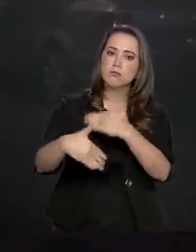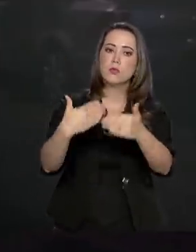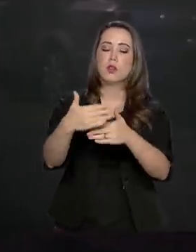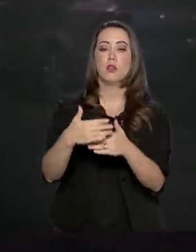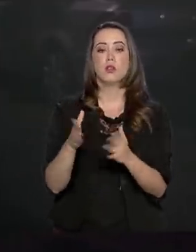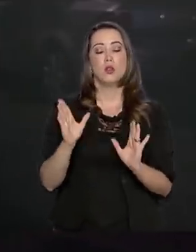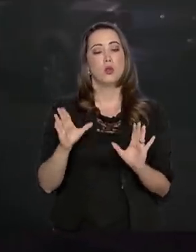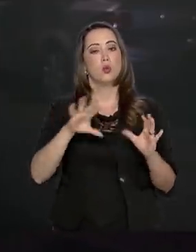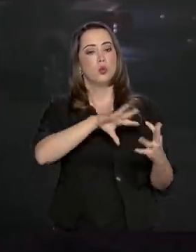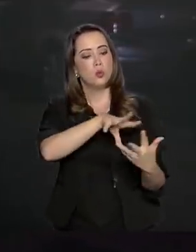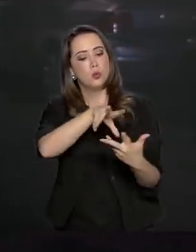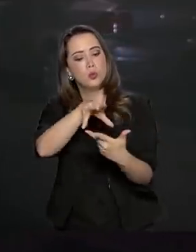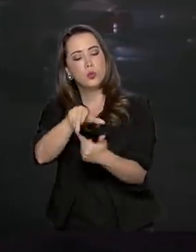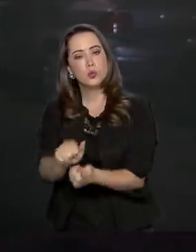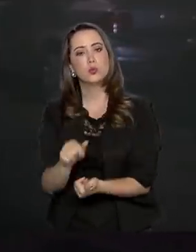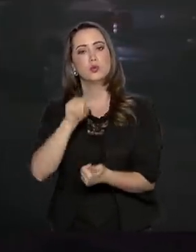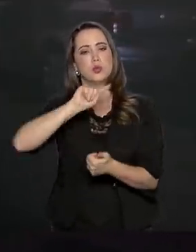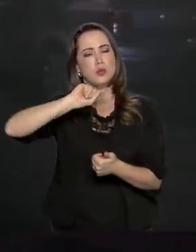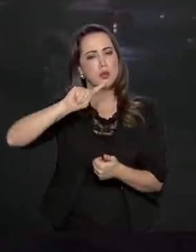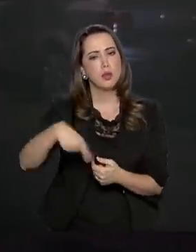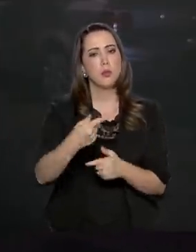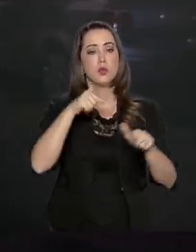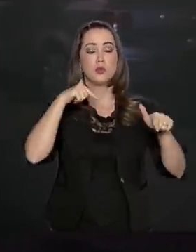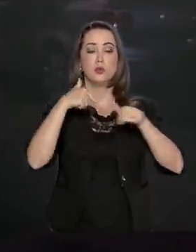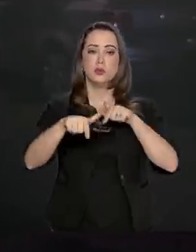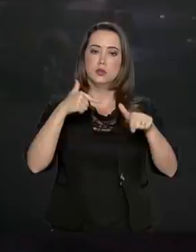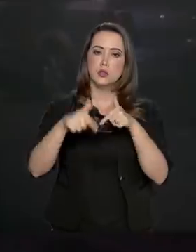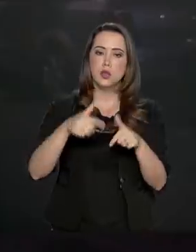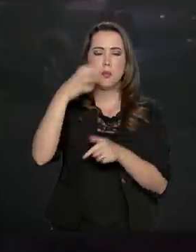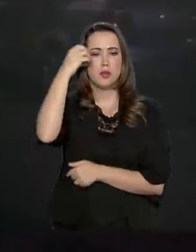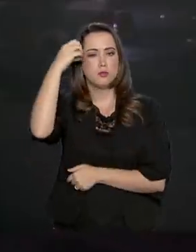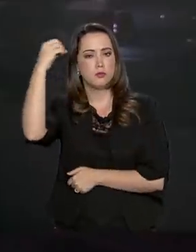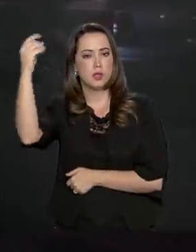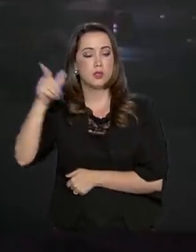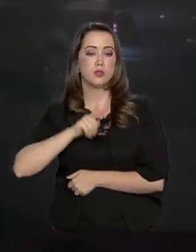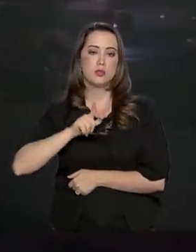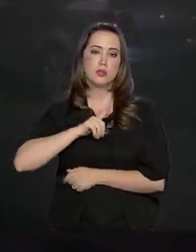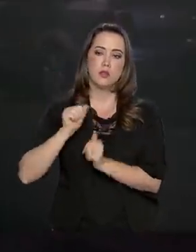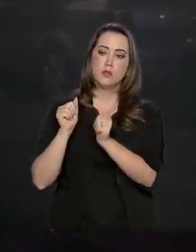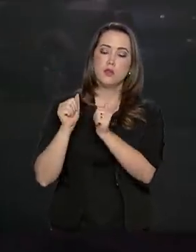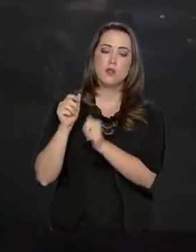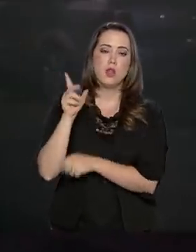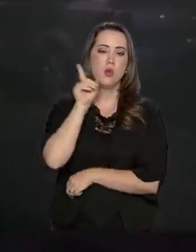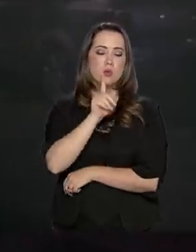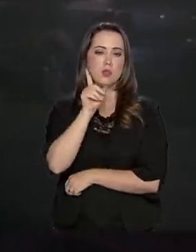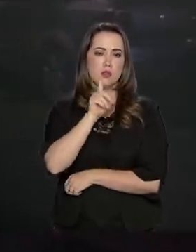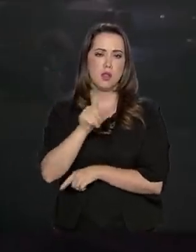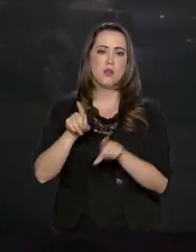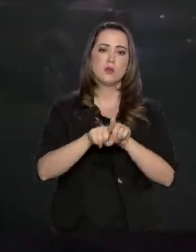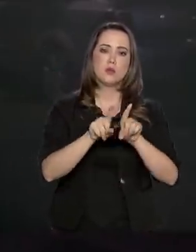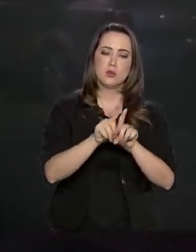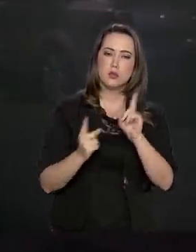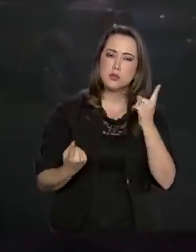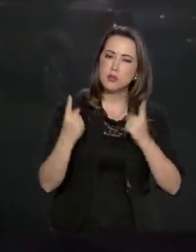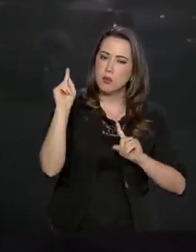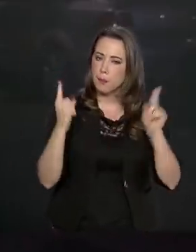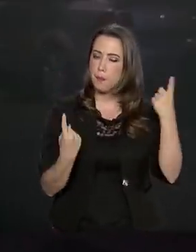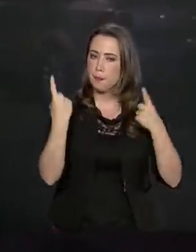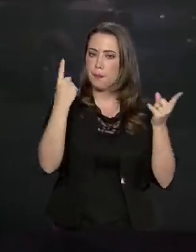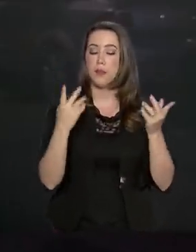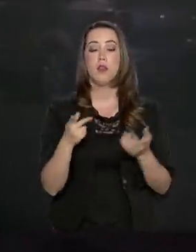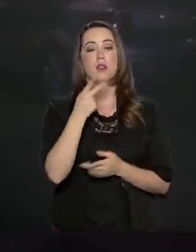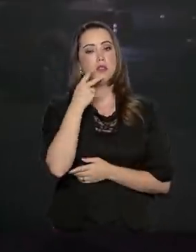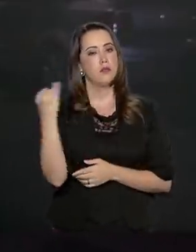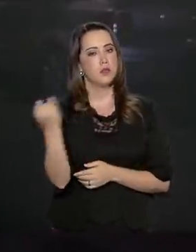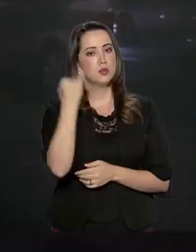no cenário internacional depois das missões internacionais e viagens aos Estados Unidos e ao Chile. E destacou